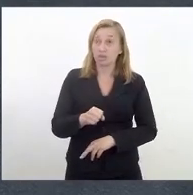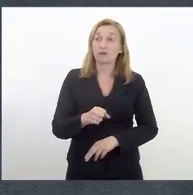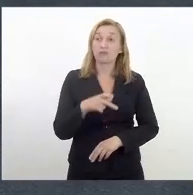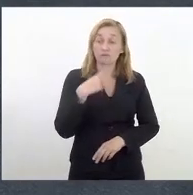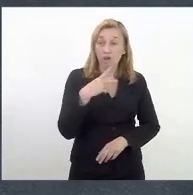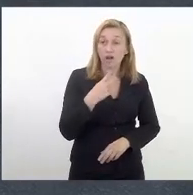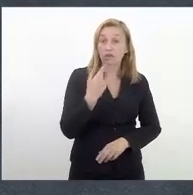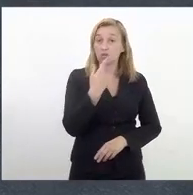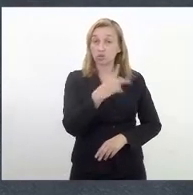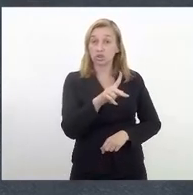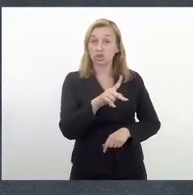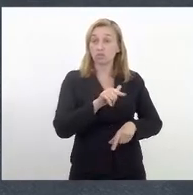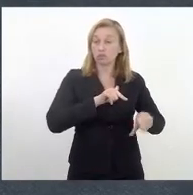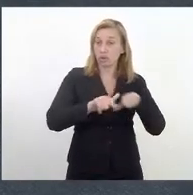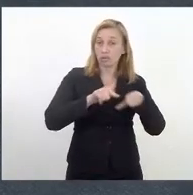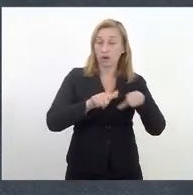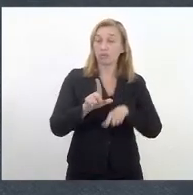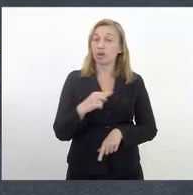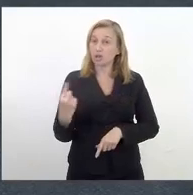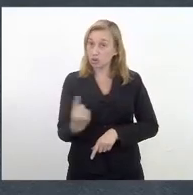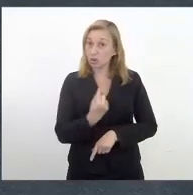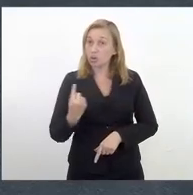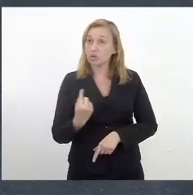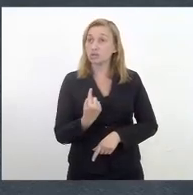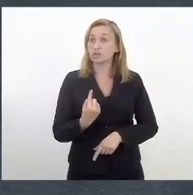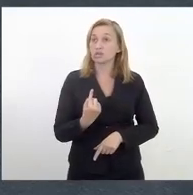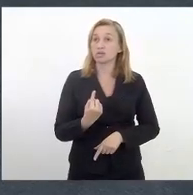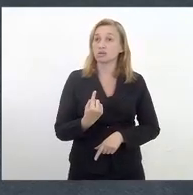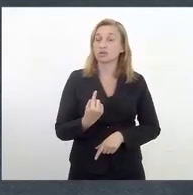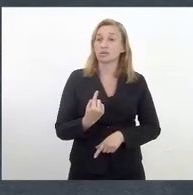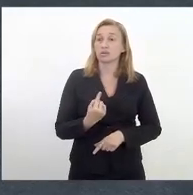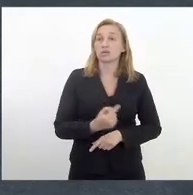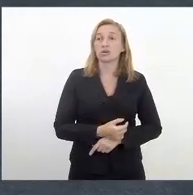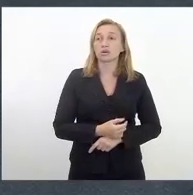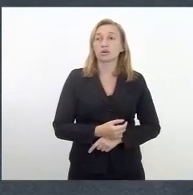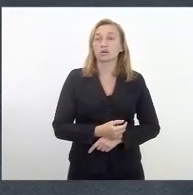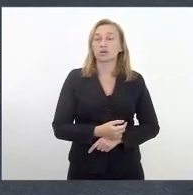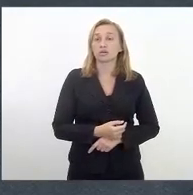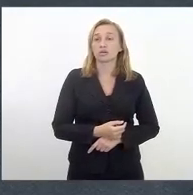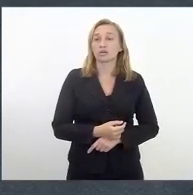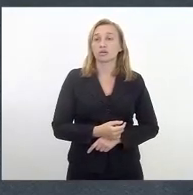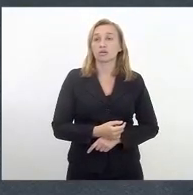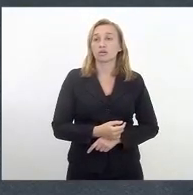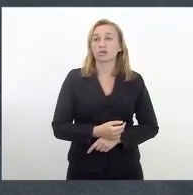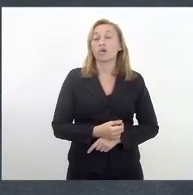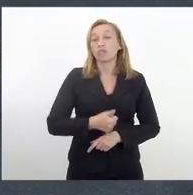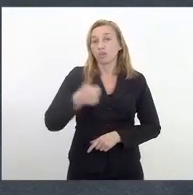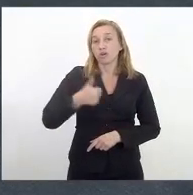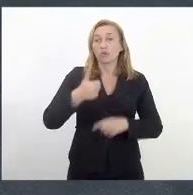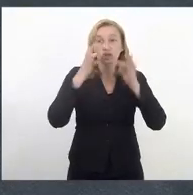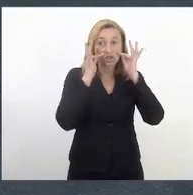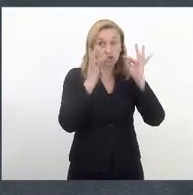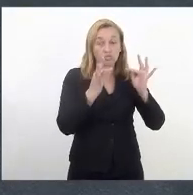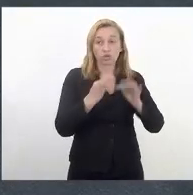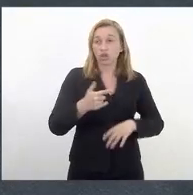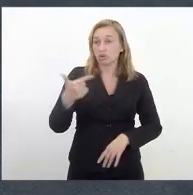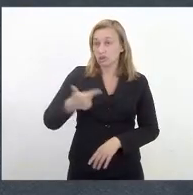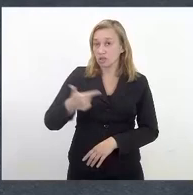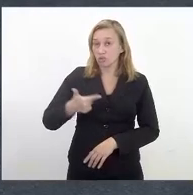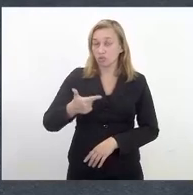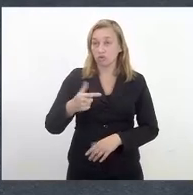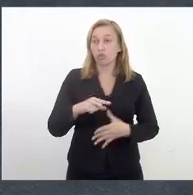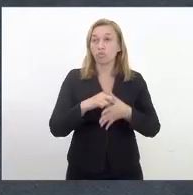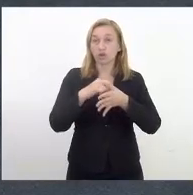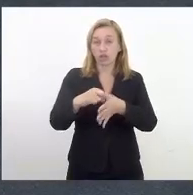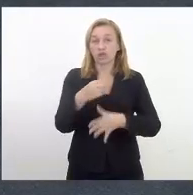se reflete no seu mandato mas reflete para nós o nosso mandato daqui para fora esse é o meu primeiro testemunho segundo como líder do